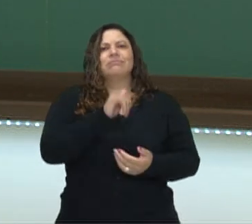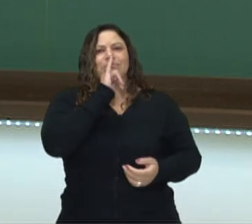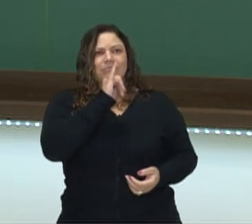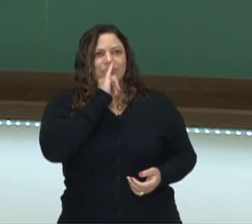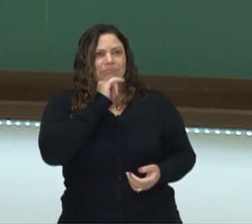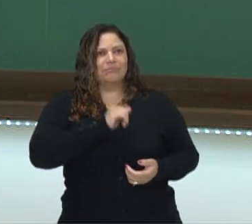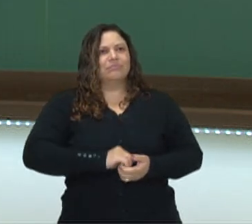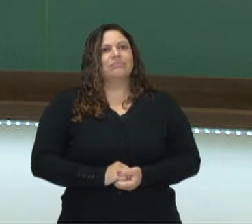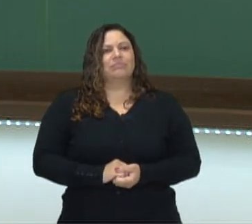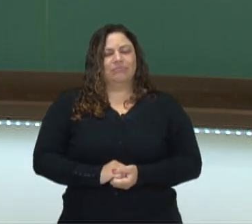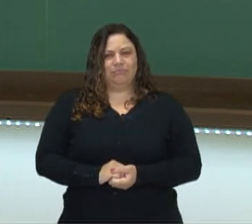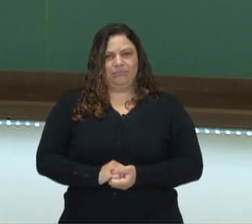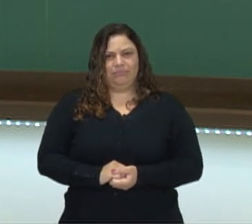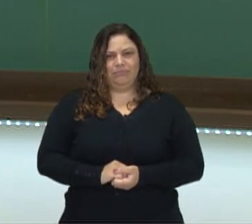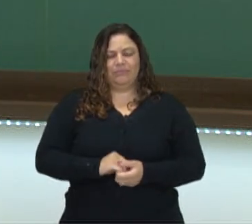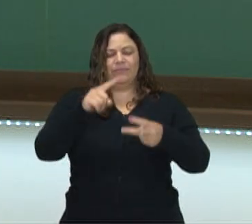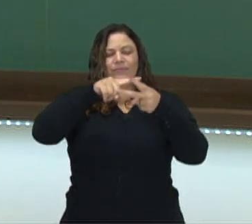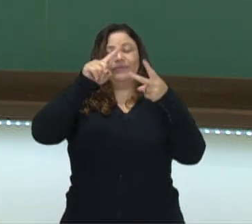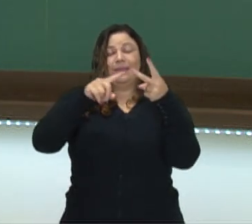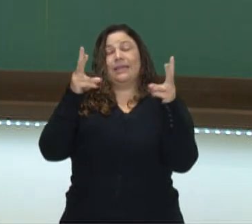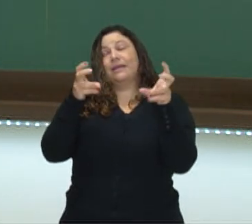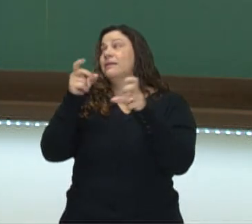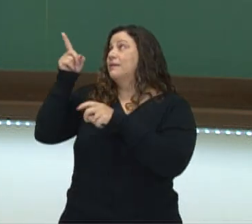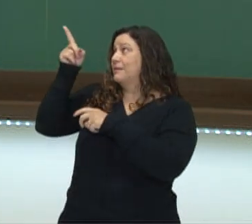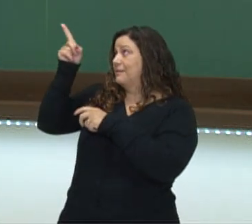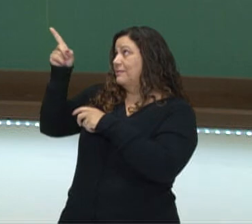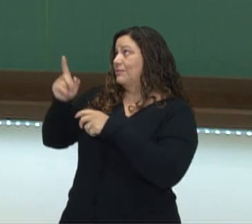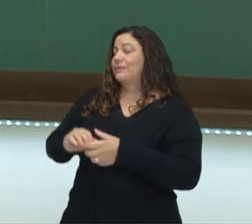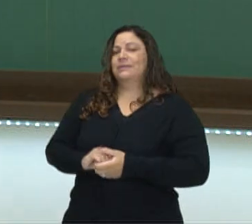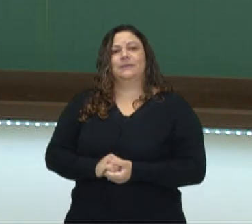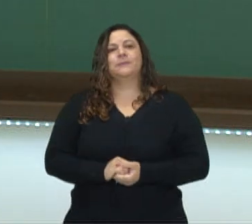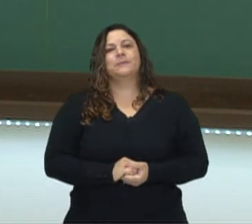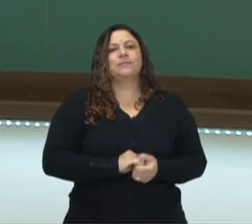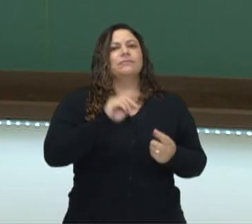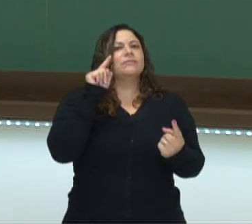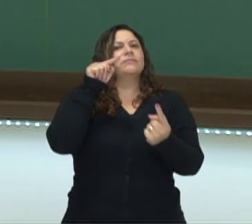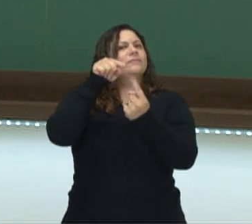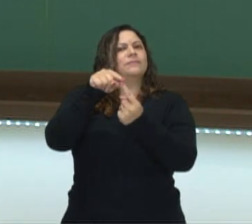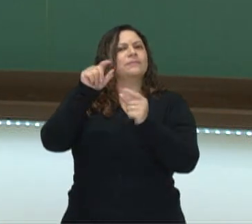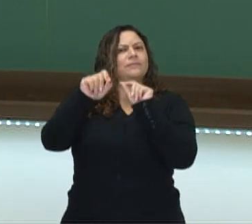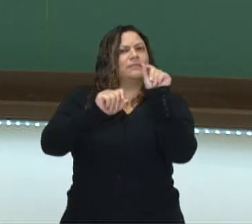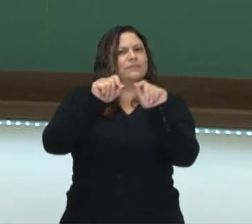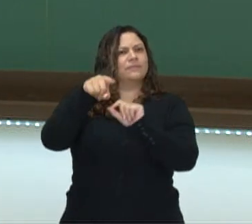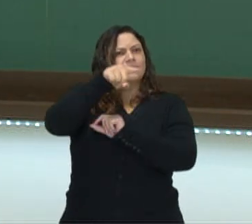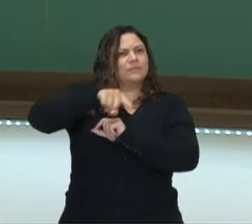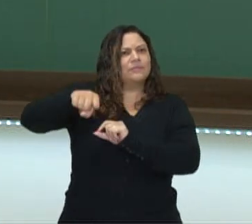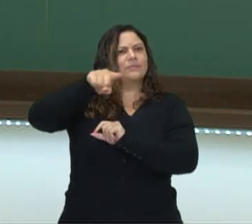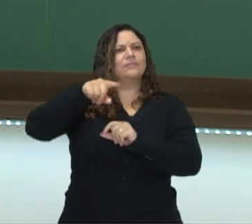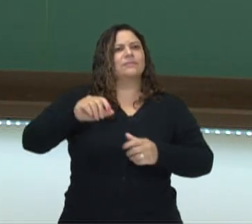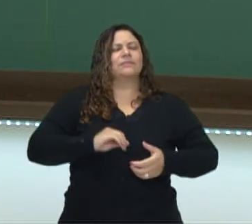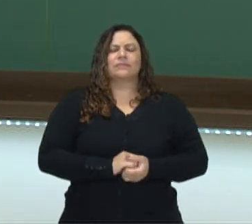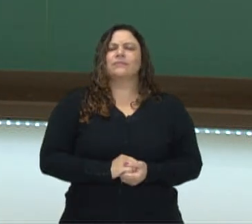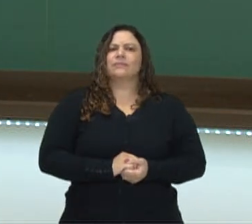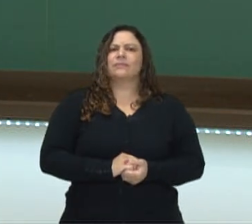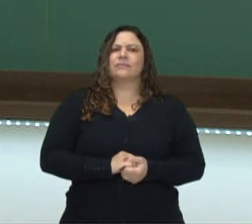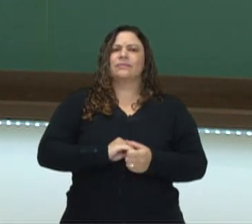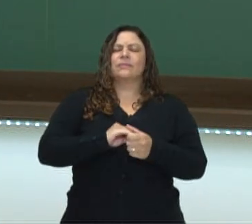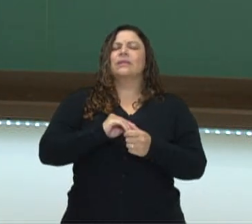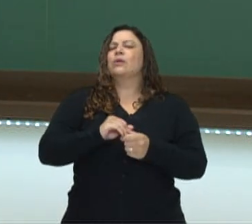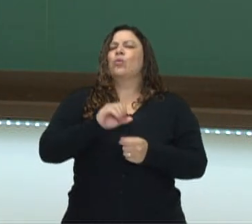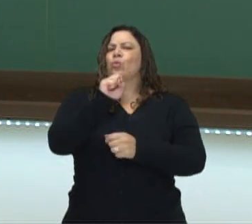uma mistura, assim como o refrigerante, o leite, o vinagre e a gasolina. São exemplos, então, para